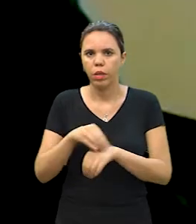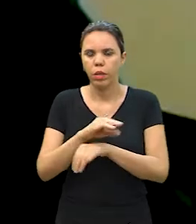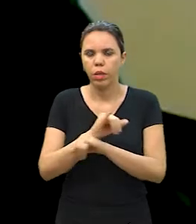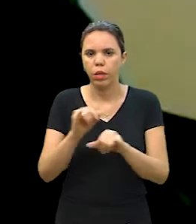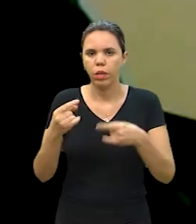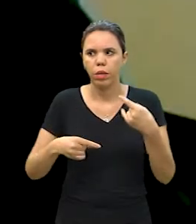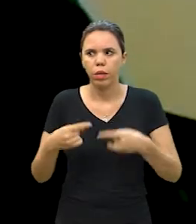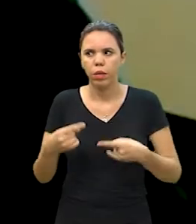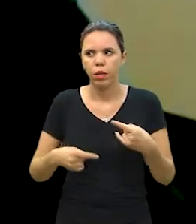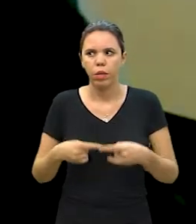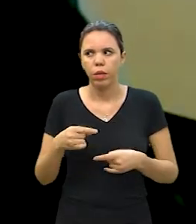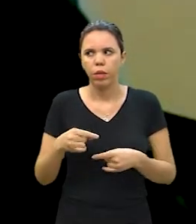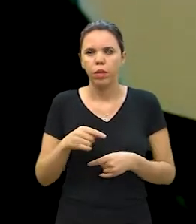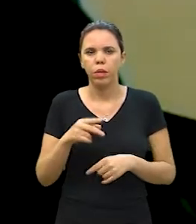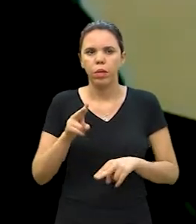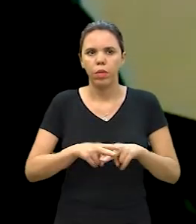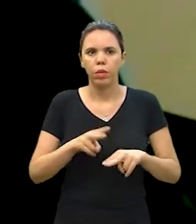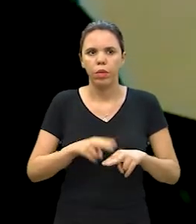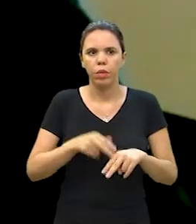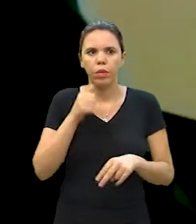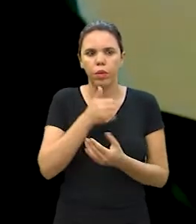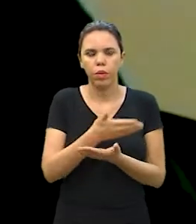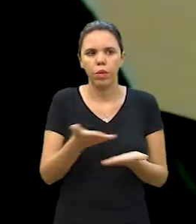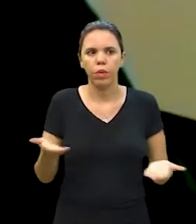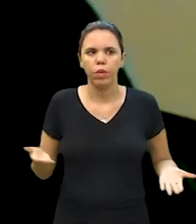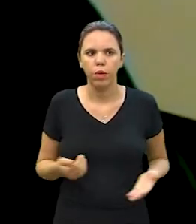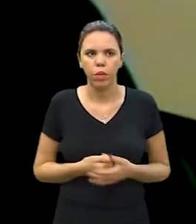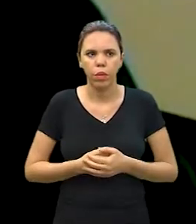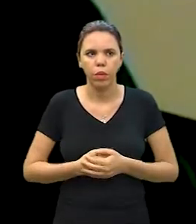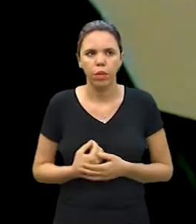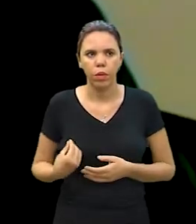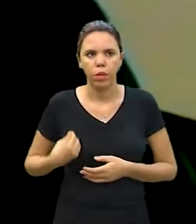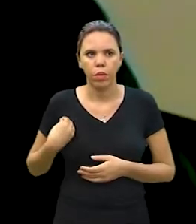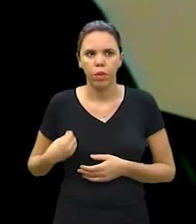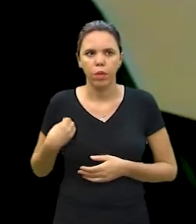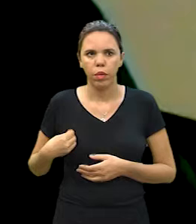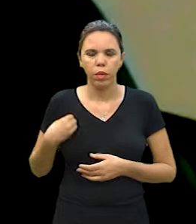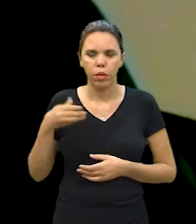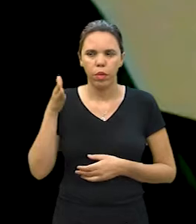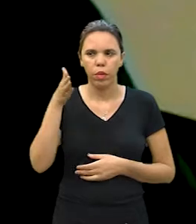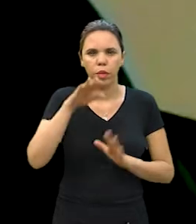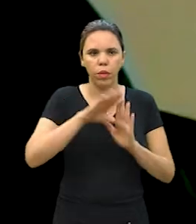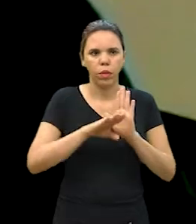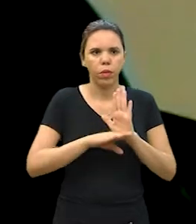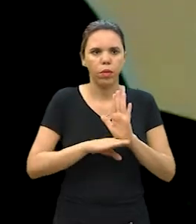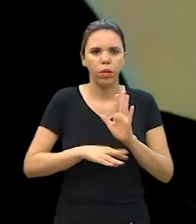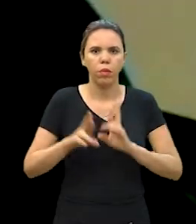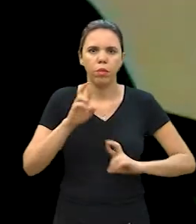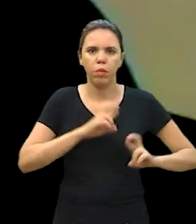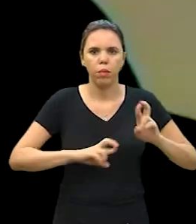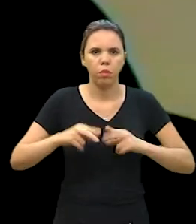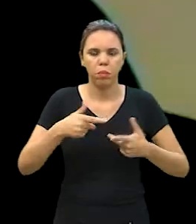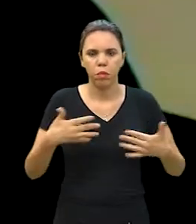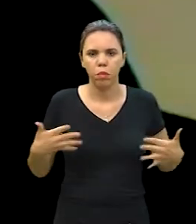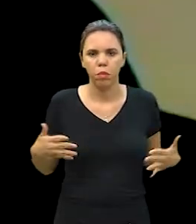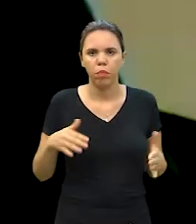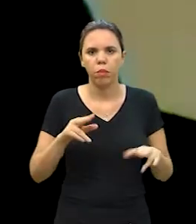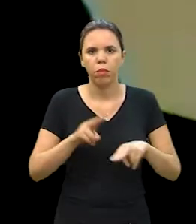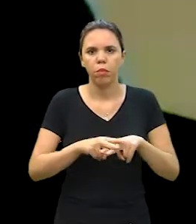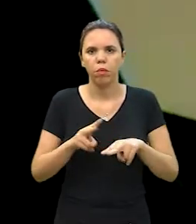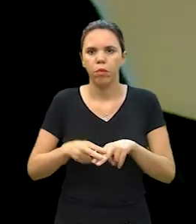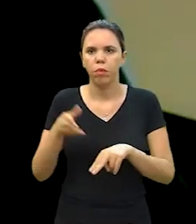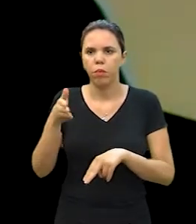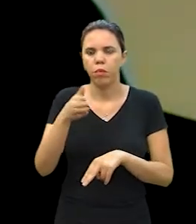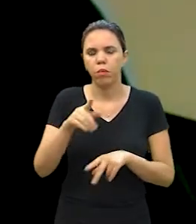essa discussão aos presídios femininos, estamos programando exames nos